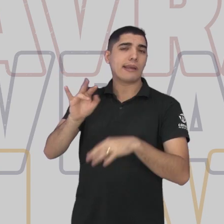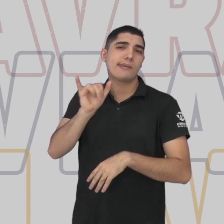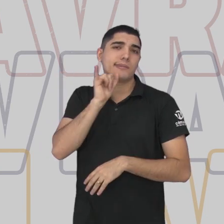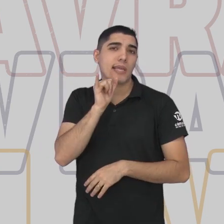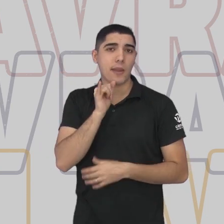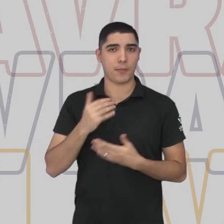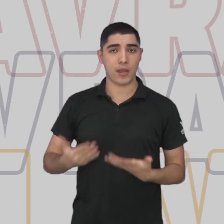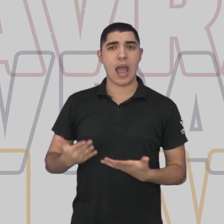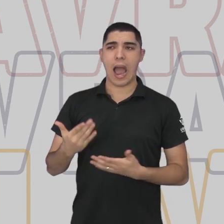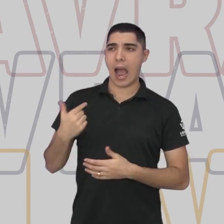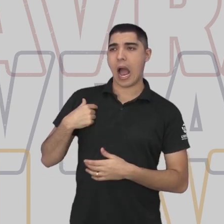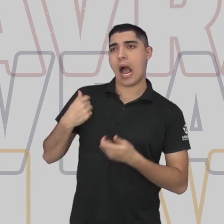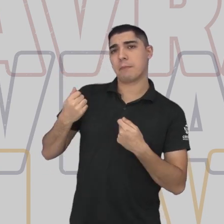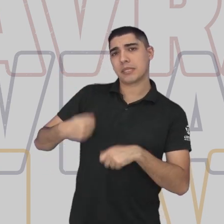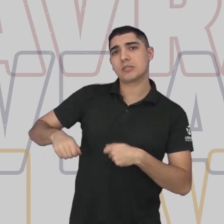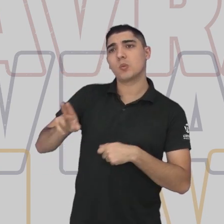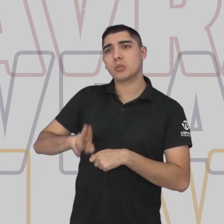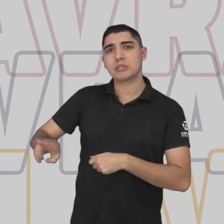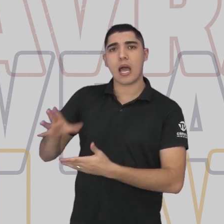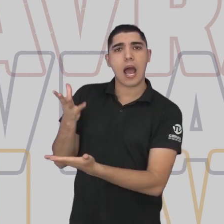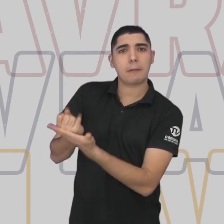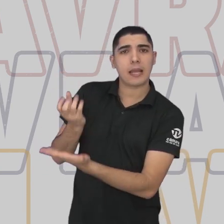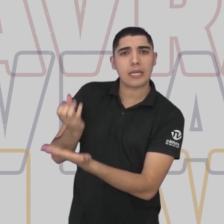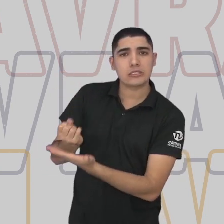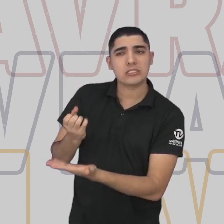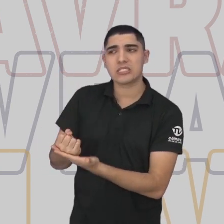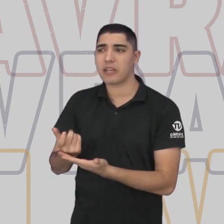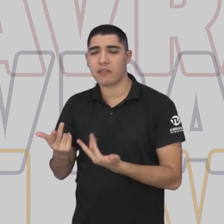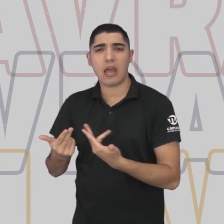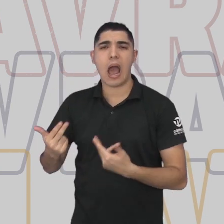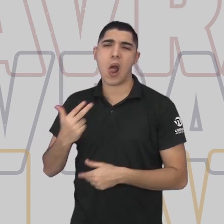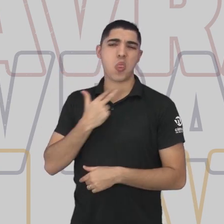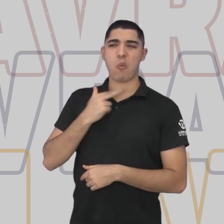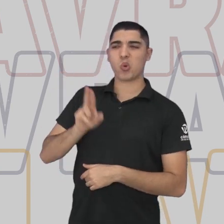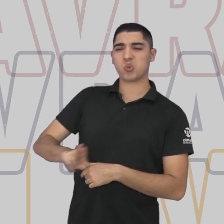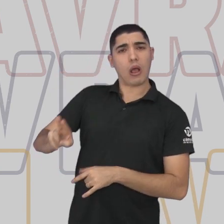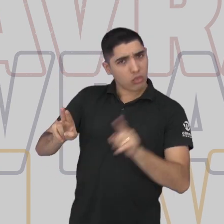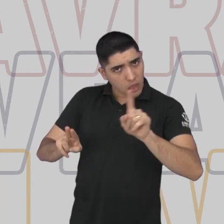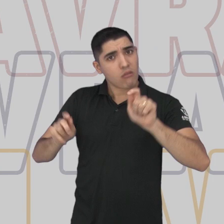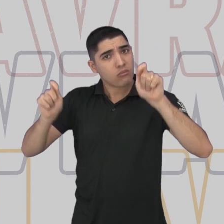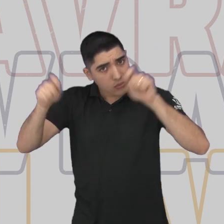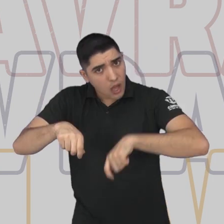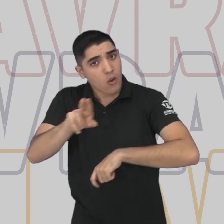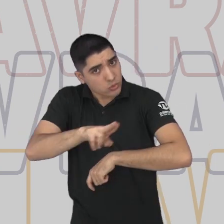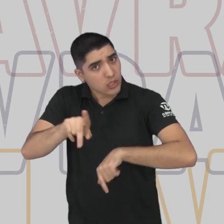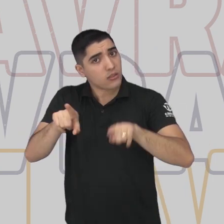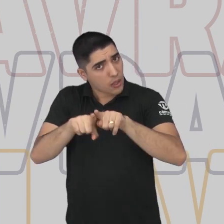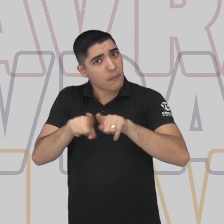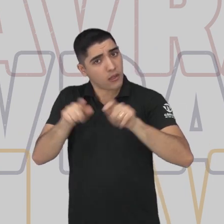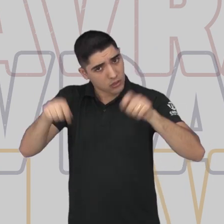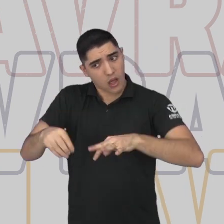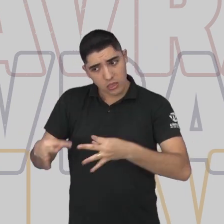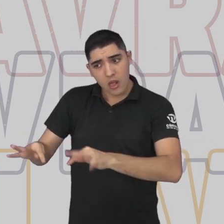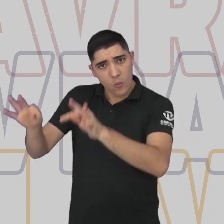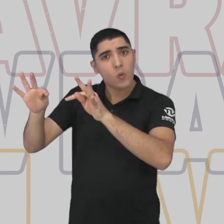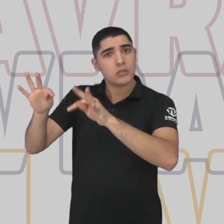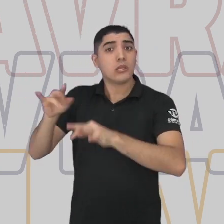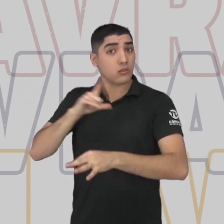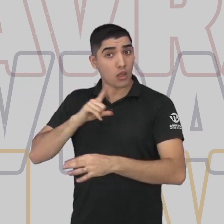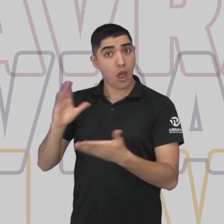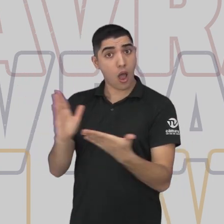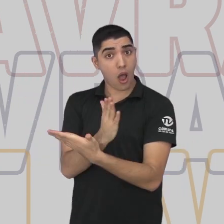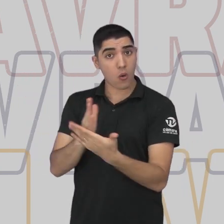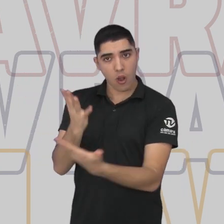por exemplo, não tem um aplicativo, alguns jogos que não pode ser usado. Você pode usar também, né? Tem